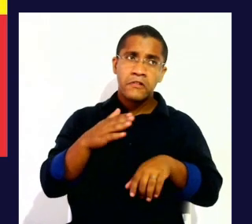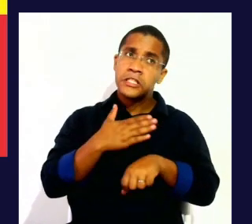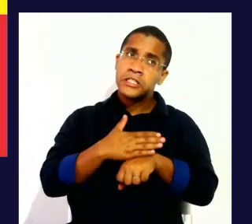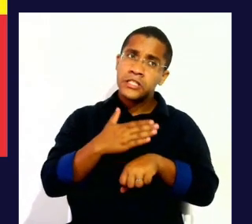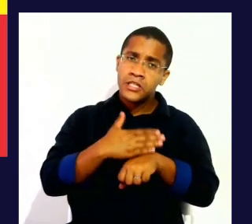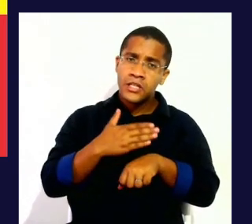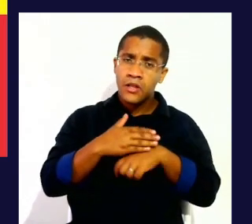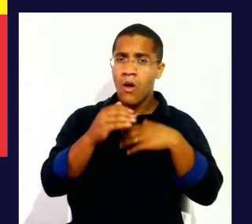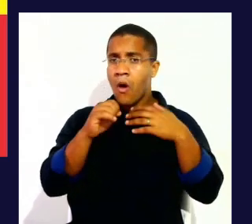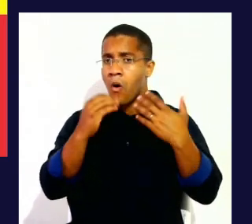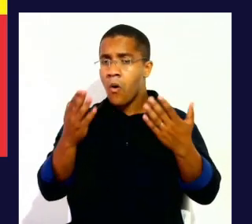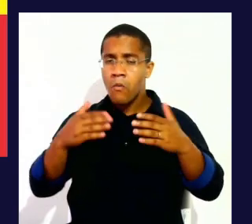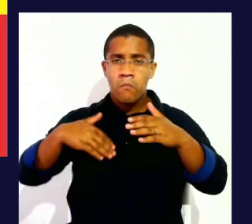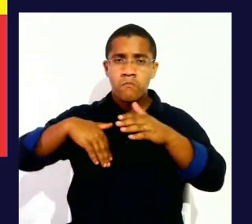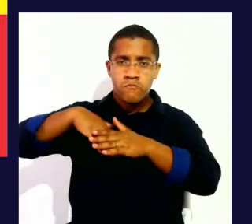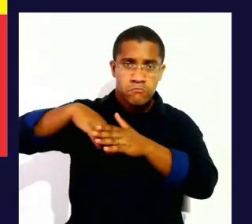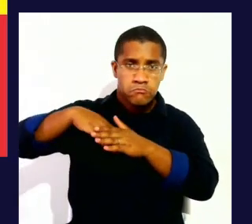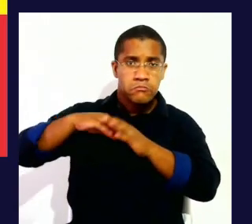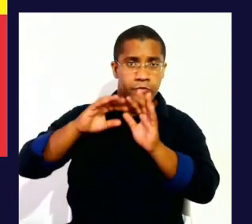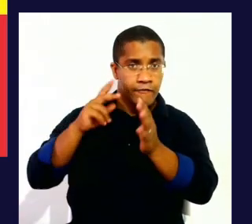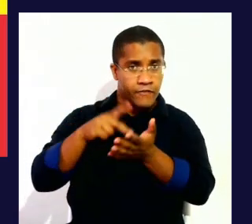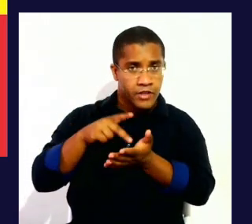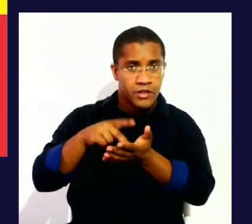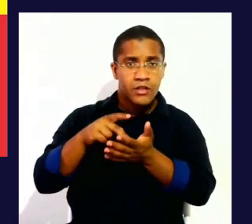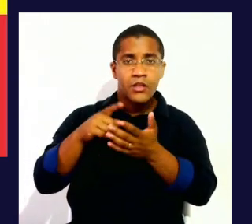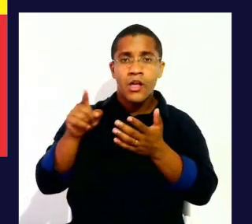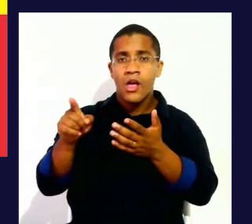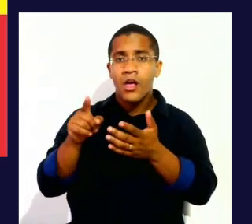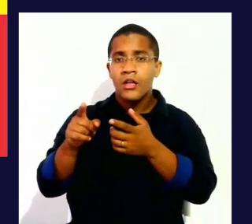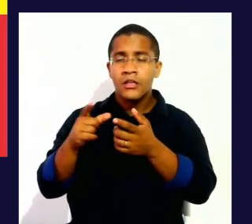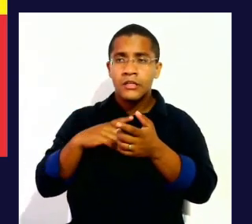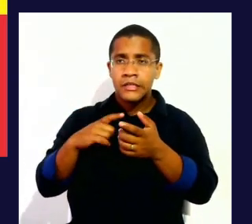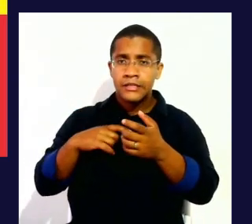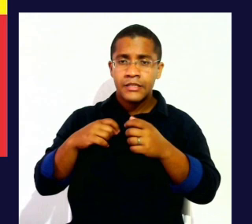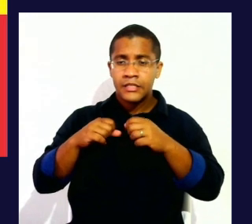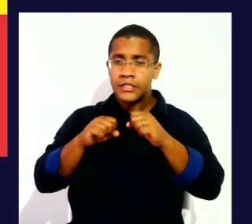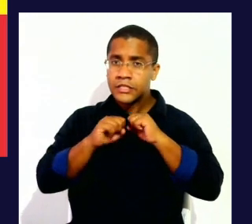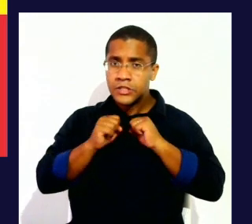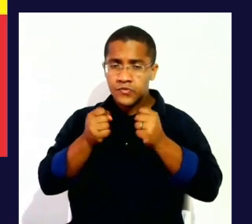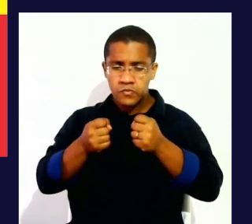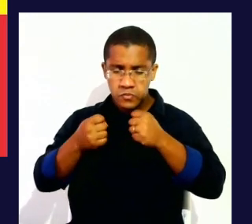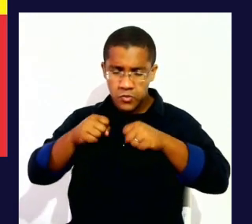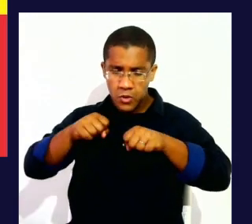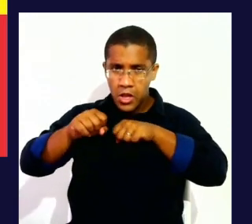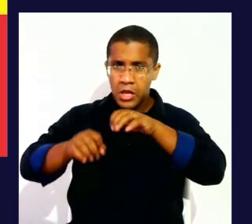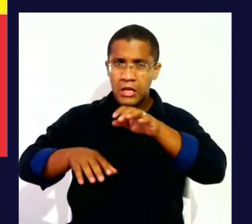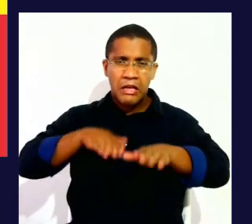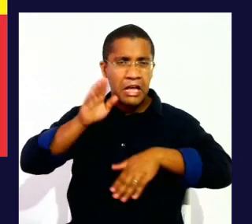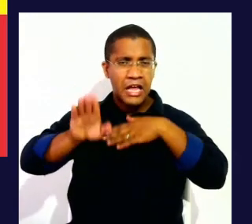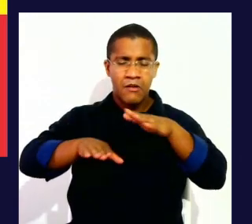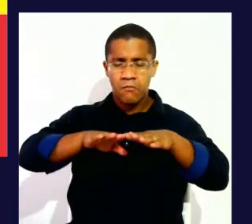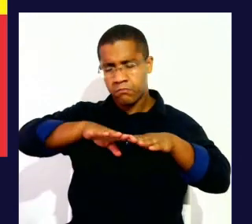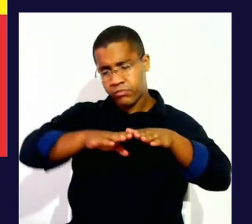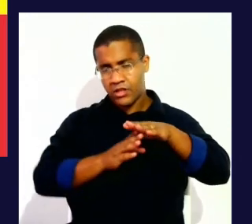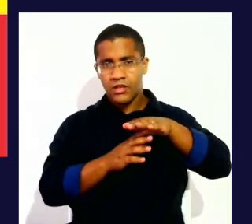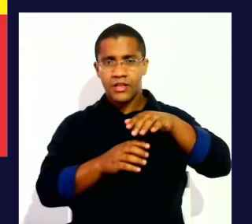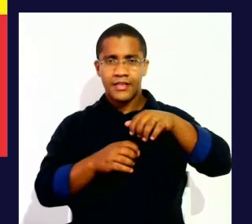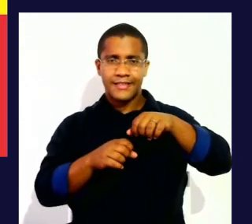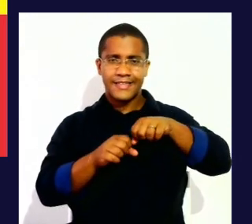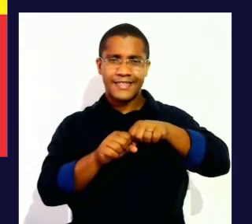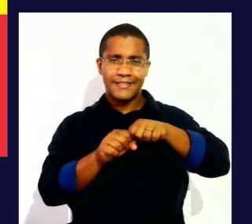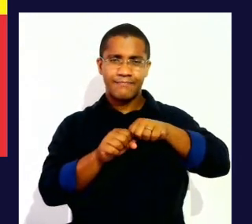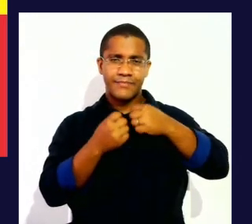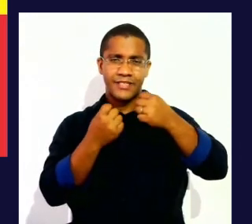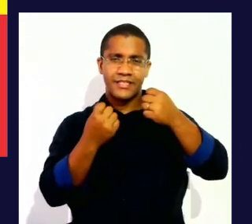estava no seu treino ou em algum jogo de futebol, onde ele exerceu uma atividade física muito